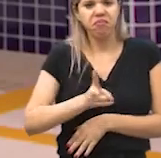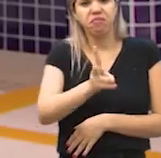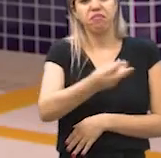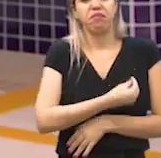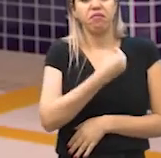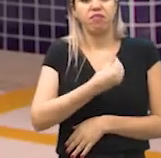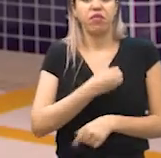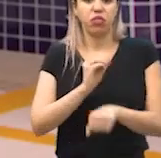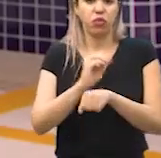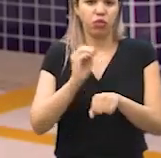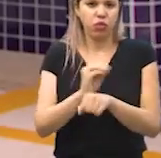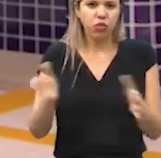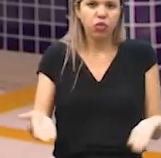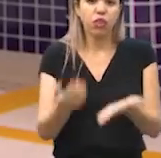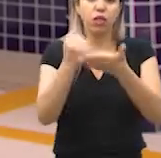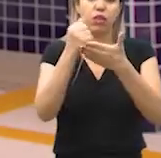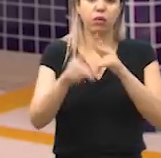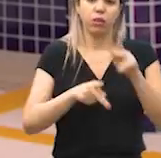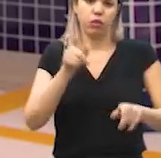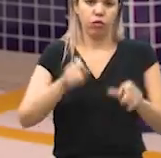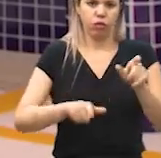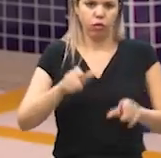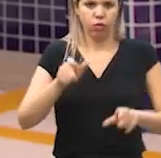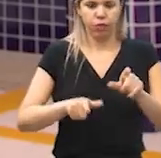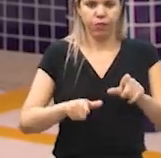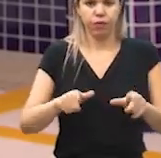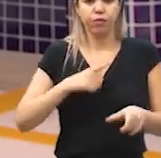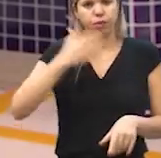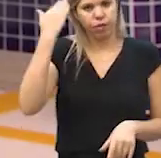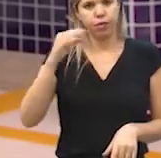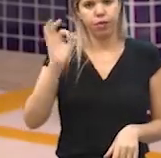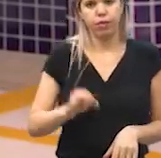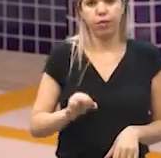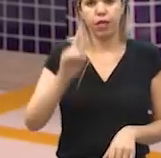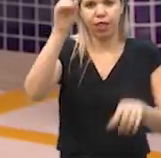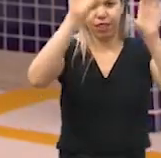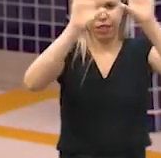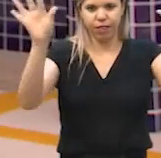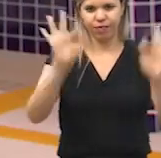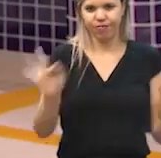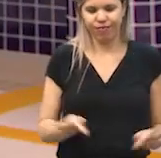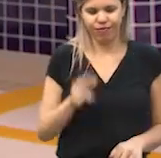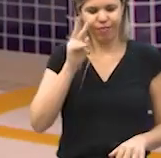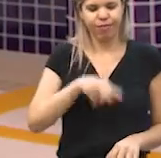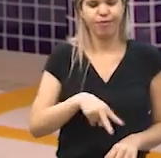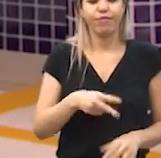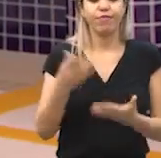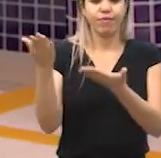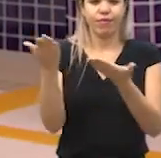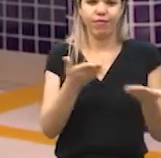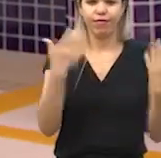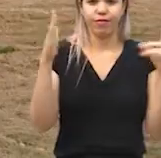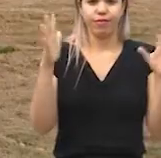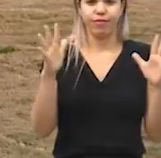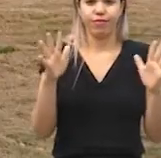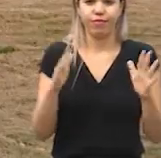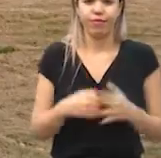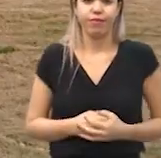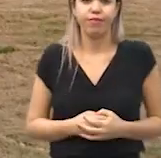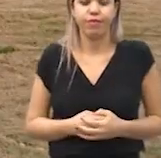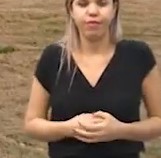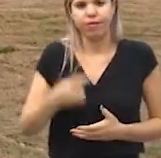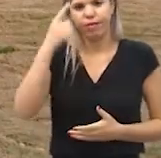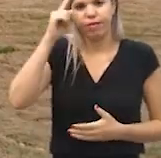sempre viveu para as pessoas, sempre ajudou. E tenho certeza que lá em cima ela vai estar muito feliz recebendo essa homenagem.